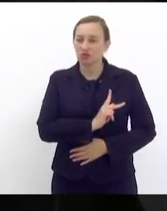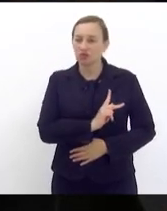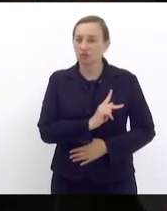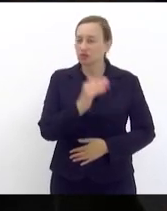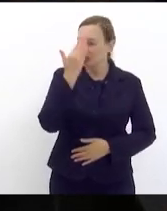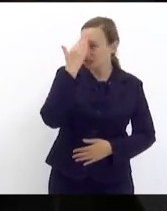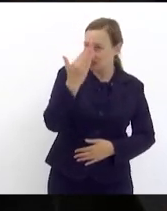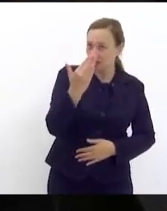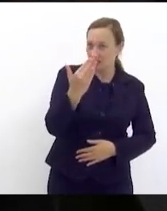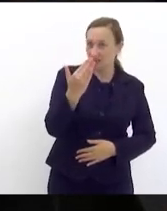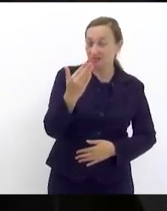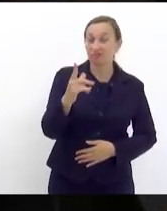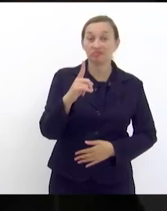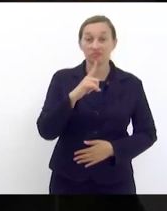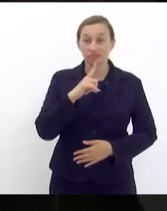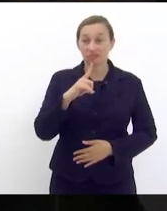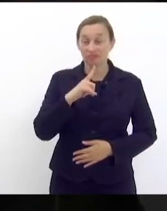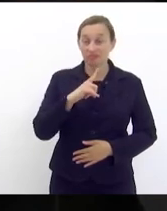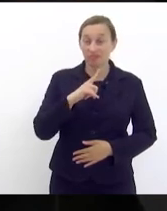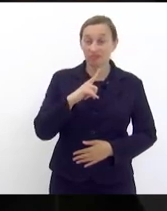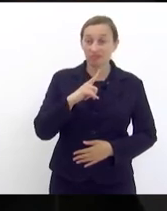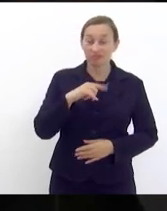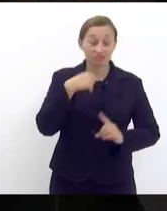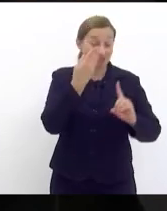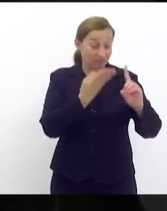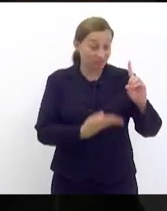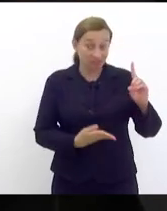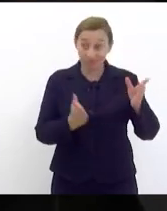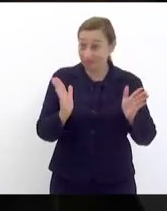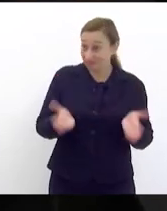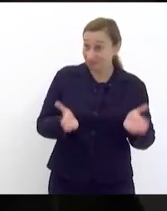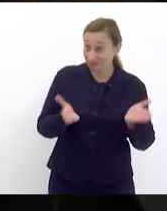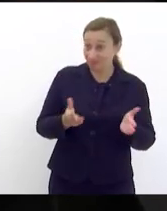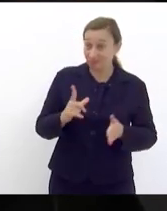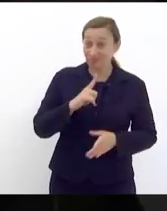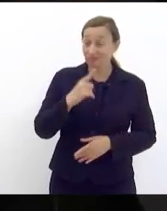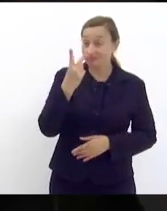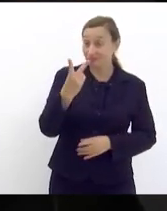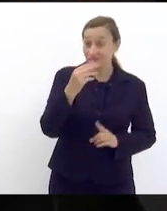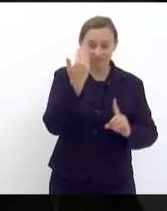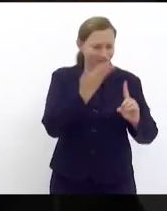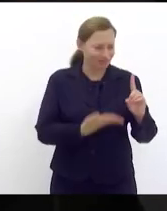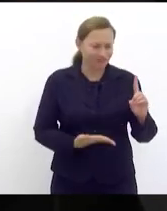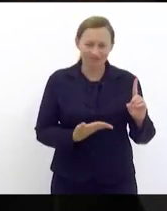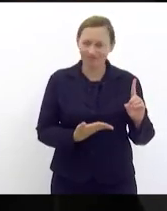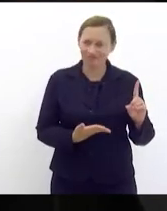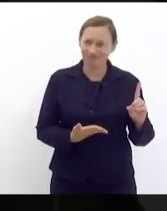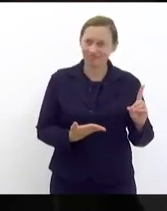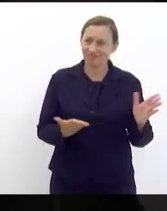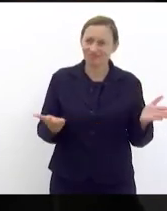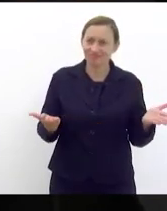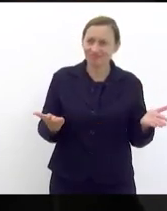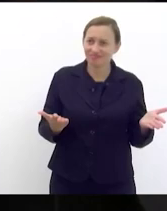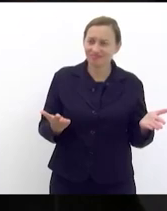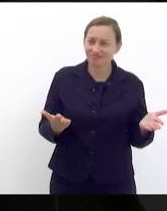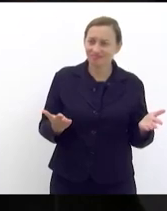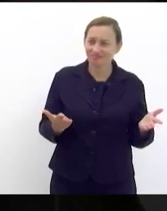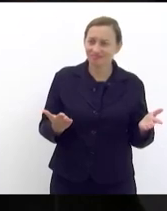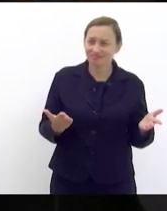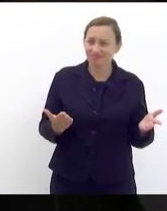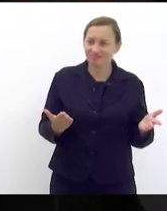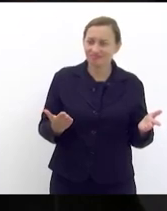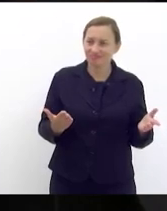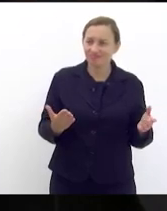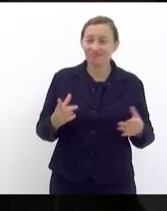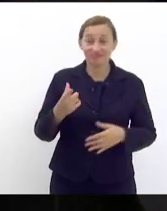agradecimento, que tê-lo aqui nessa homenagem hoje. Hoje eu tenho duas homenagens, assim, hoje, muito além da homenagem de ter